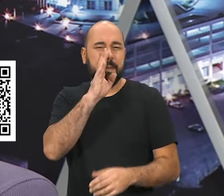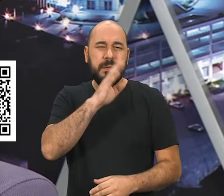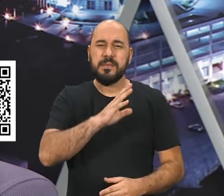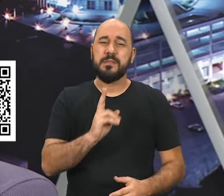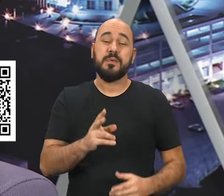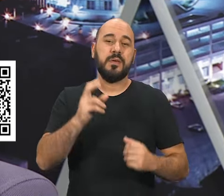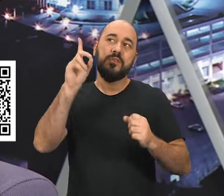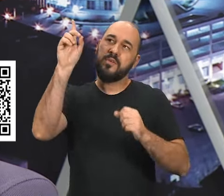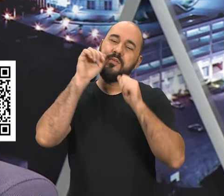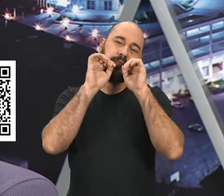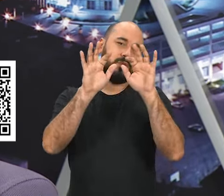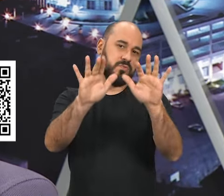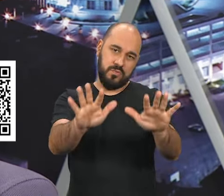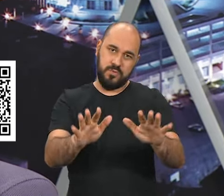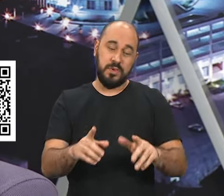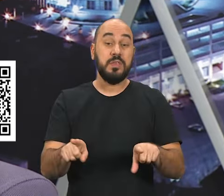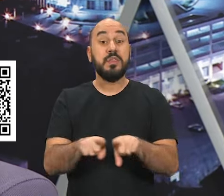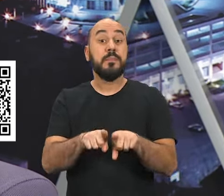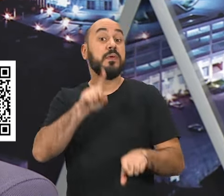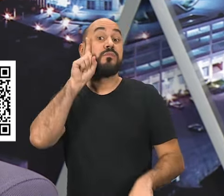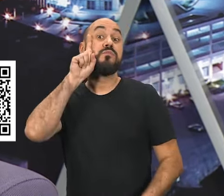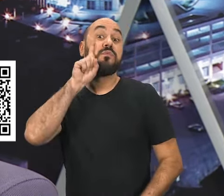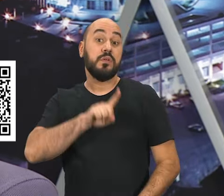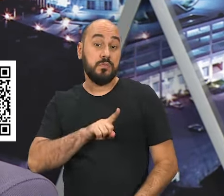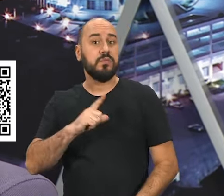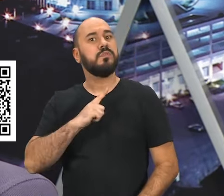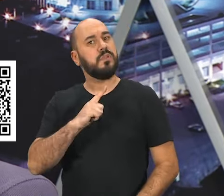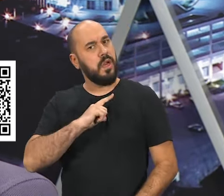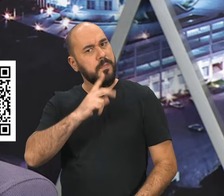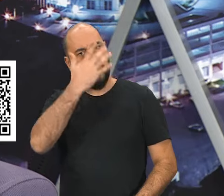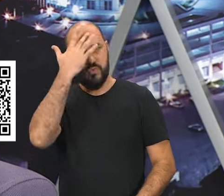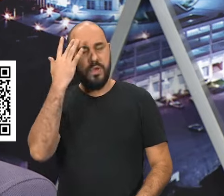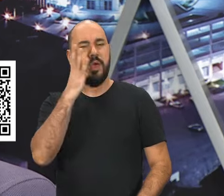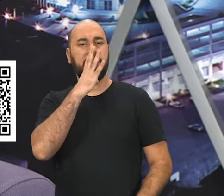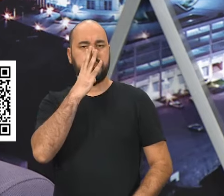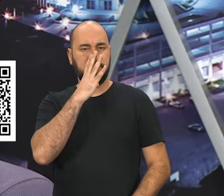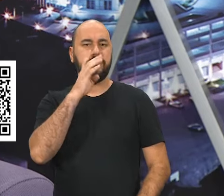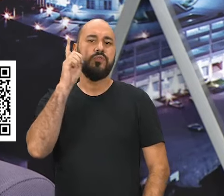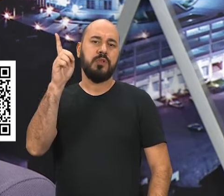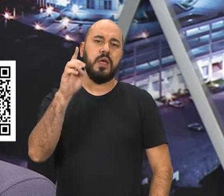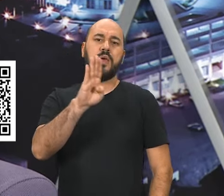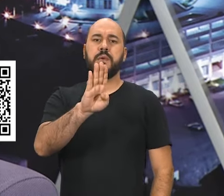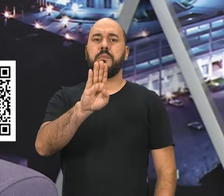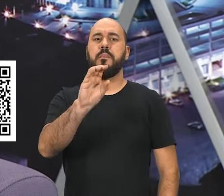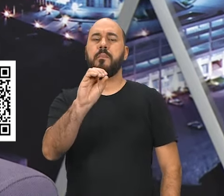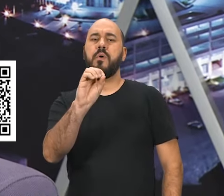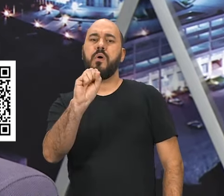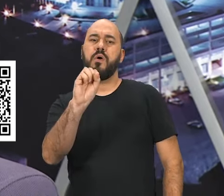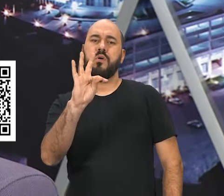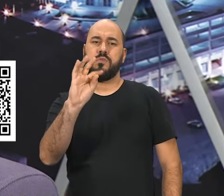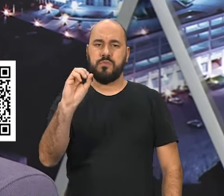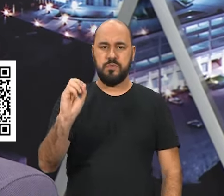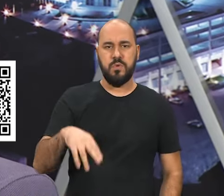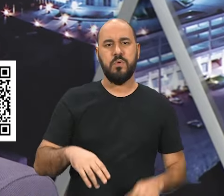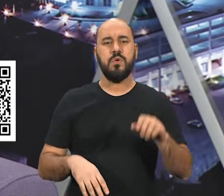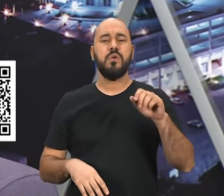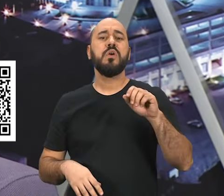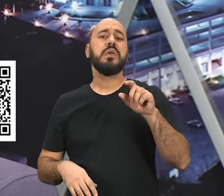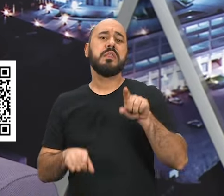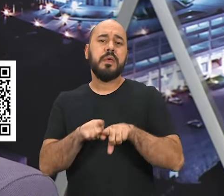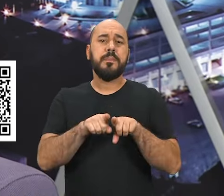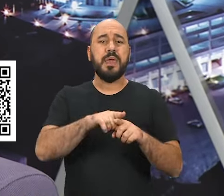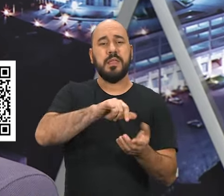grandemente. Também nós temos uma grande audiência nos Estados Unidos. Nós temos uma grande audiência em Boston, em Washington, em